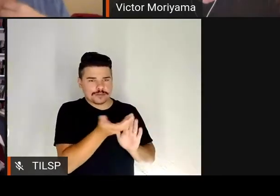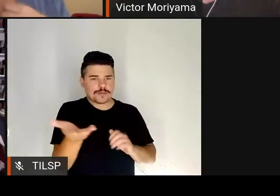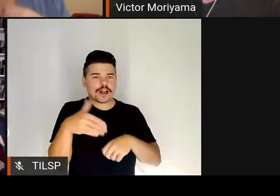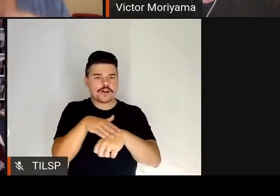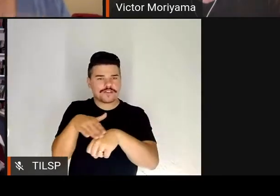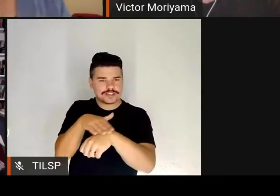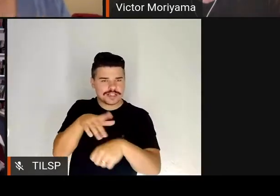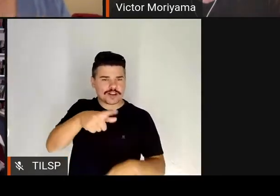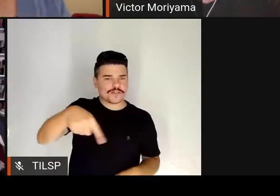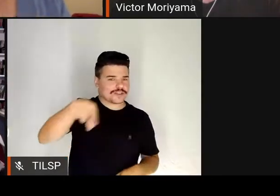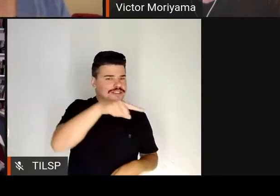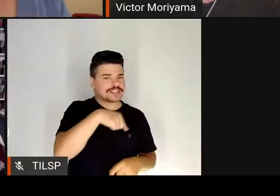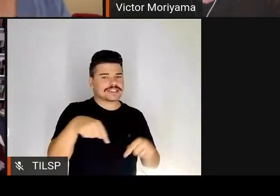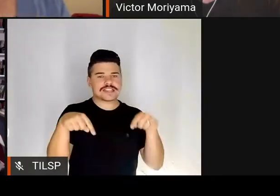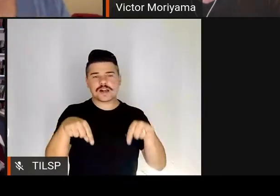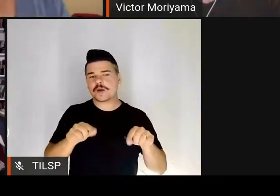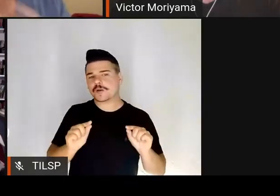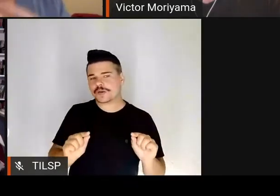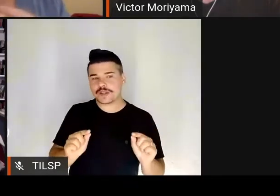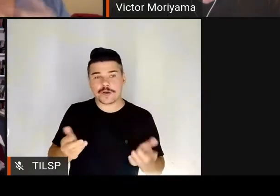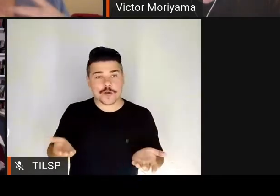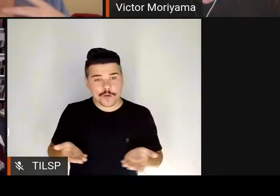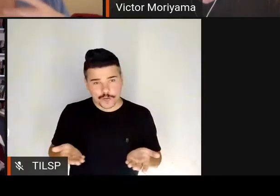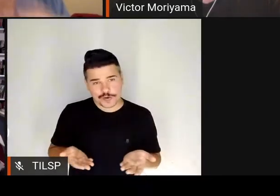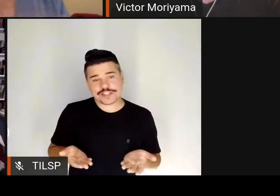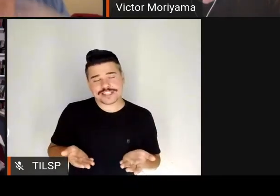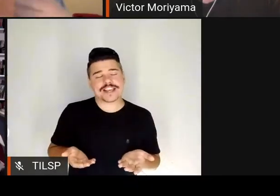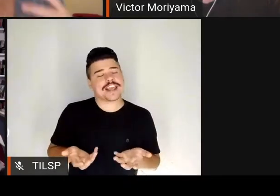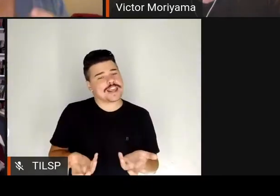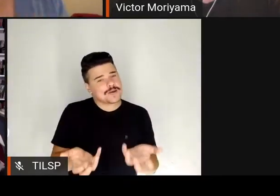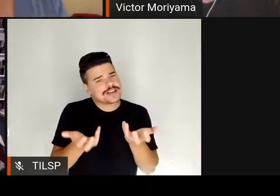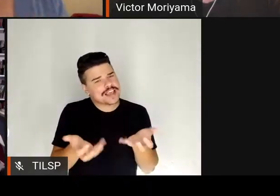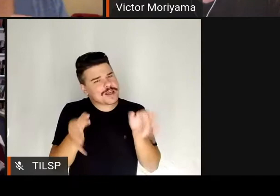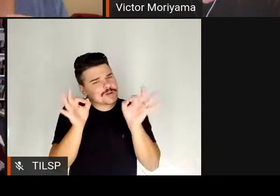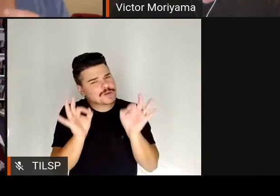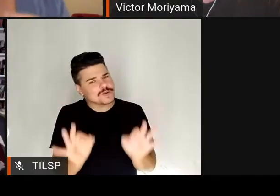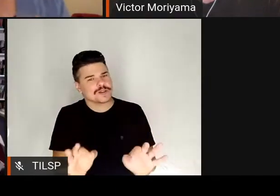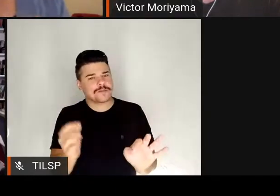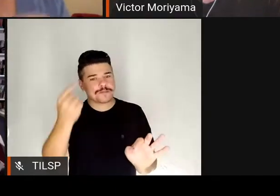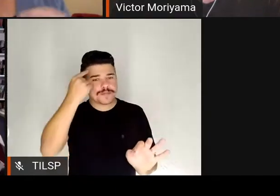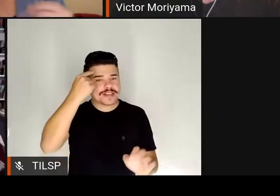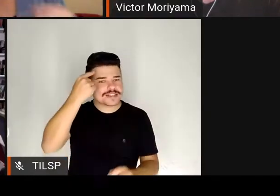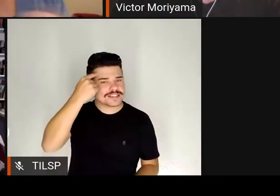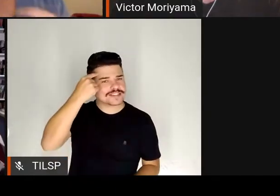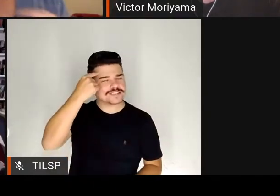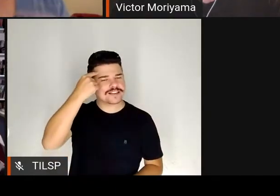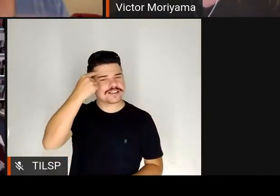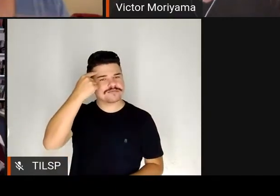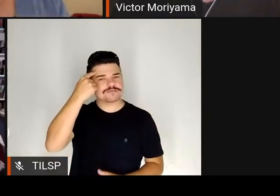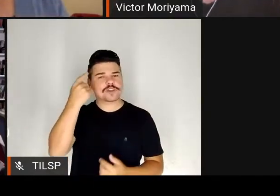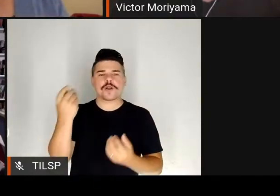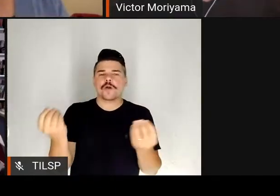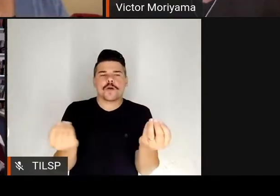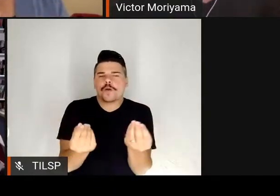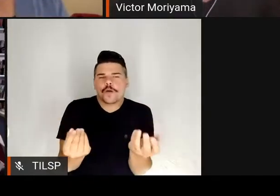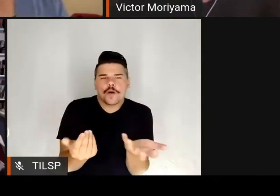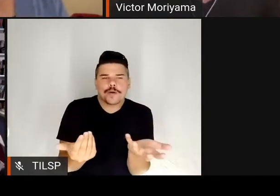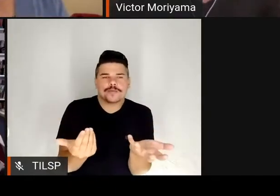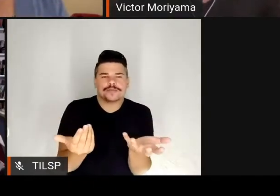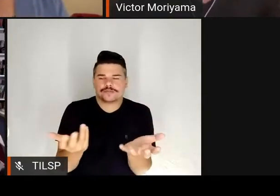vocês hoje seria justamente pensar um pouco essa noção de humanismo